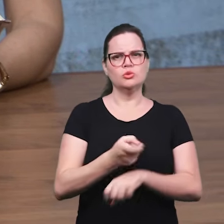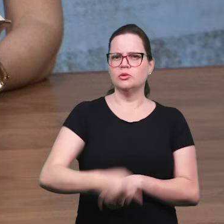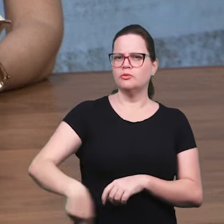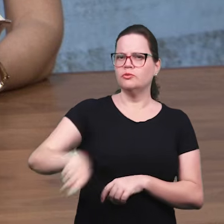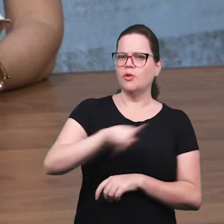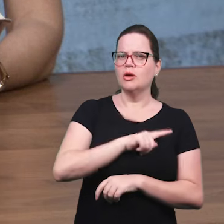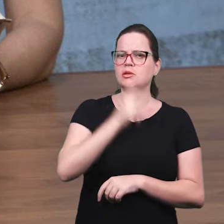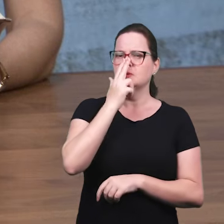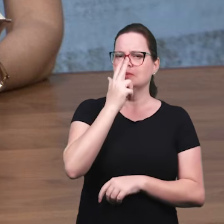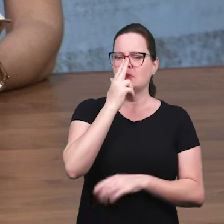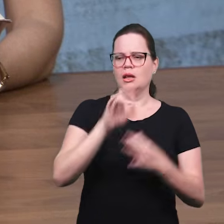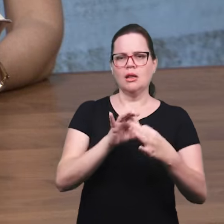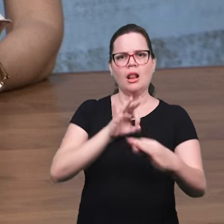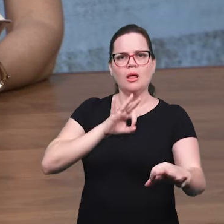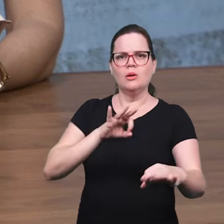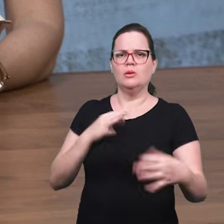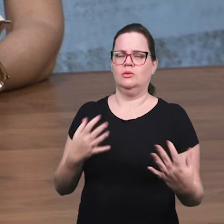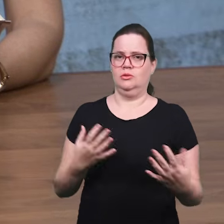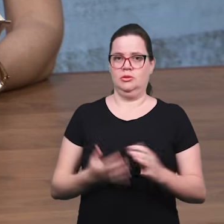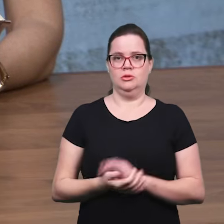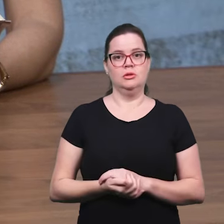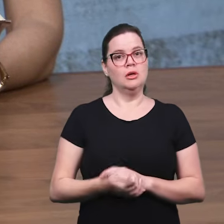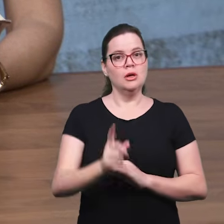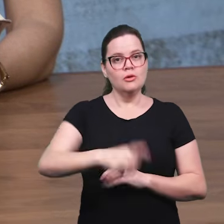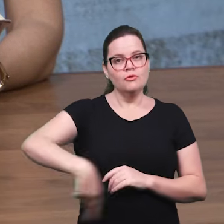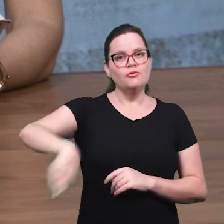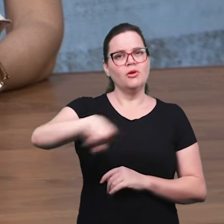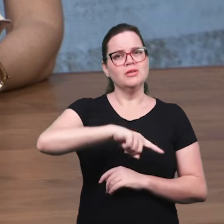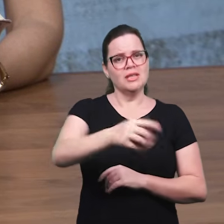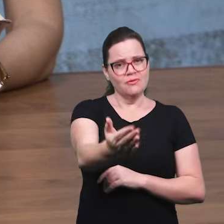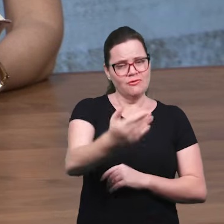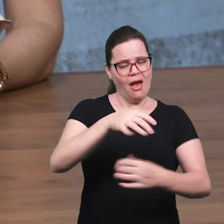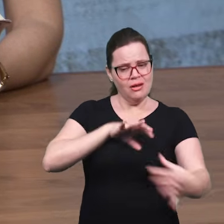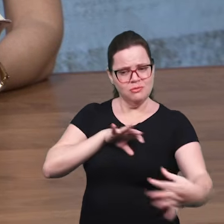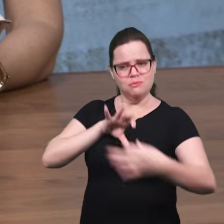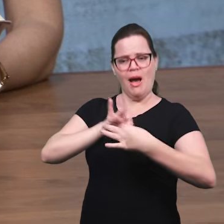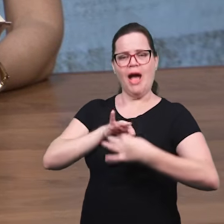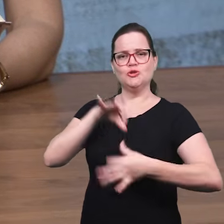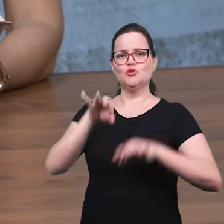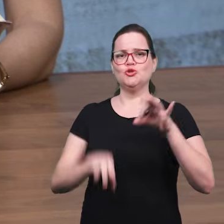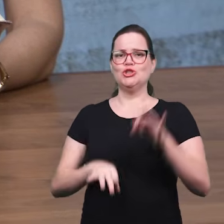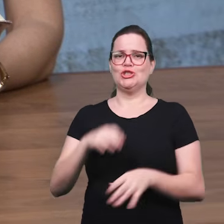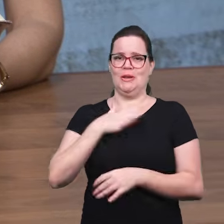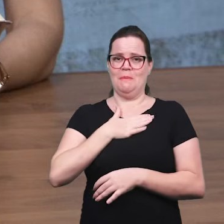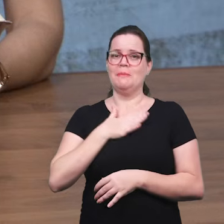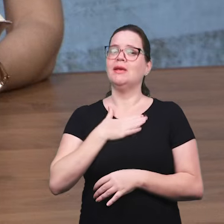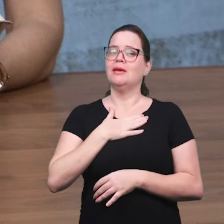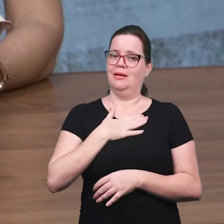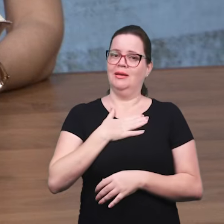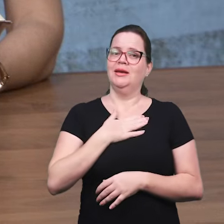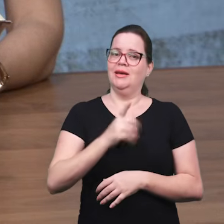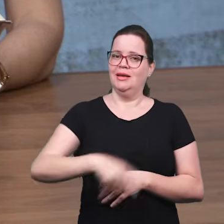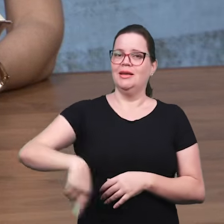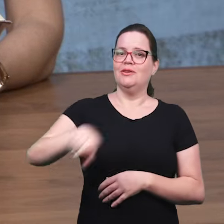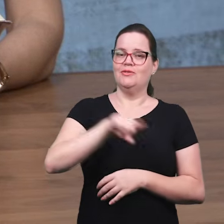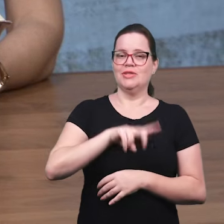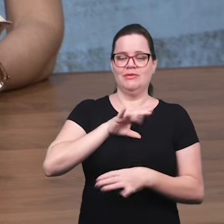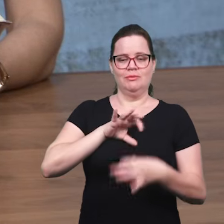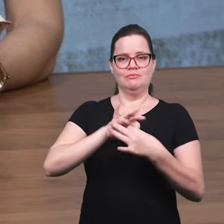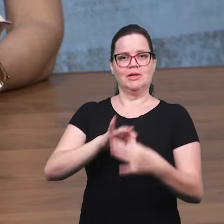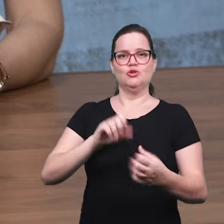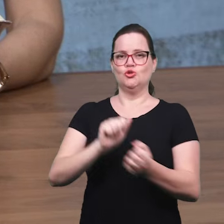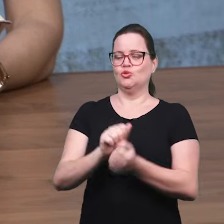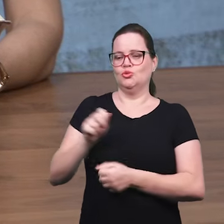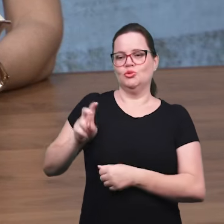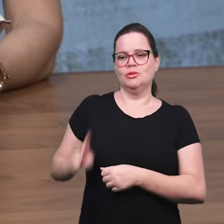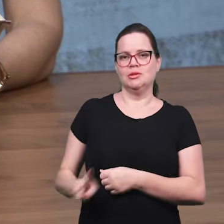estais longe da justiça. Faço chegar a minha justiça e não estará ao longe, e